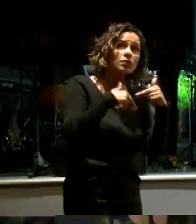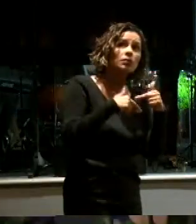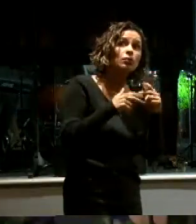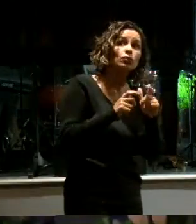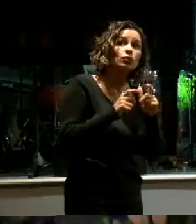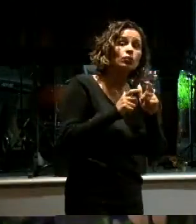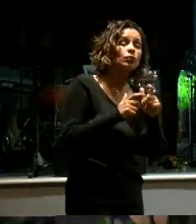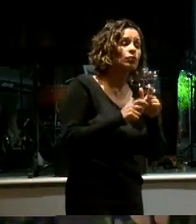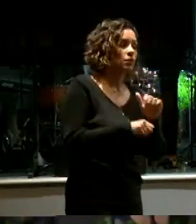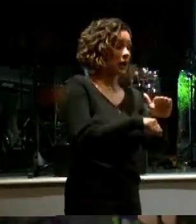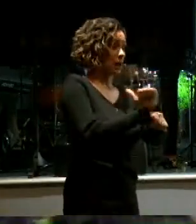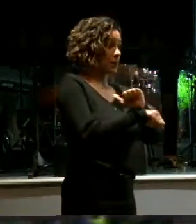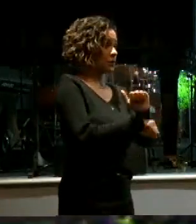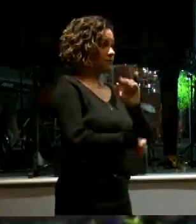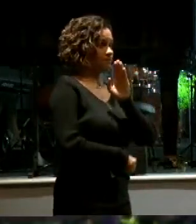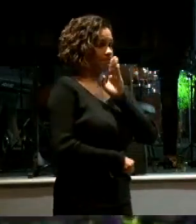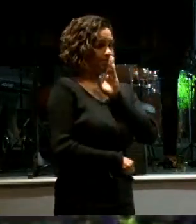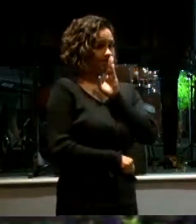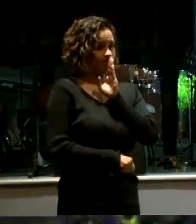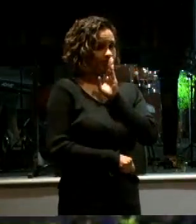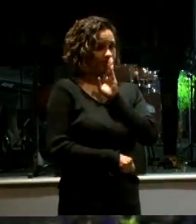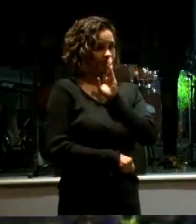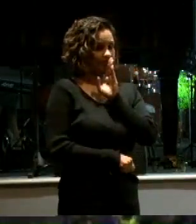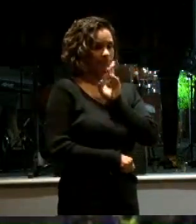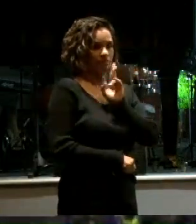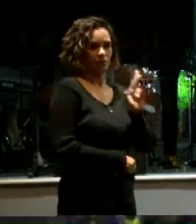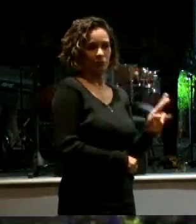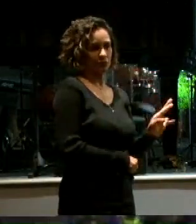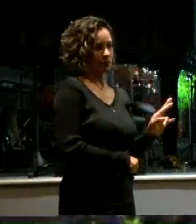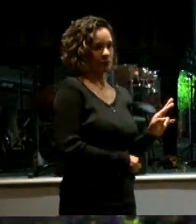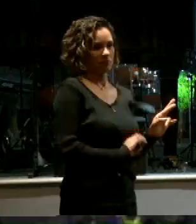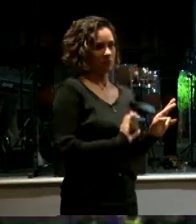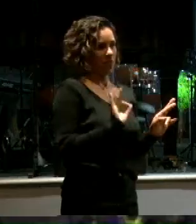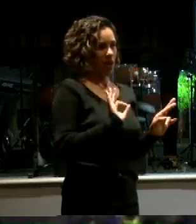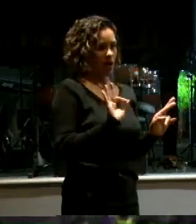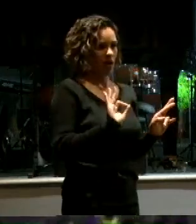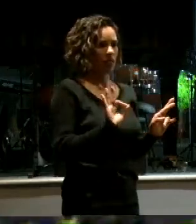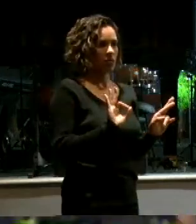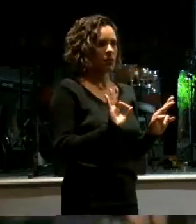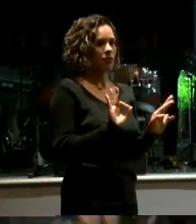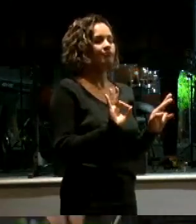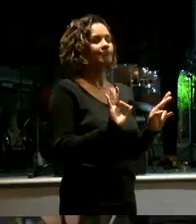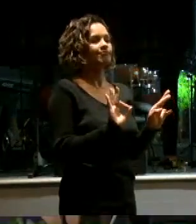Abraão não responde no momento, coloca o filho no altar, amarra,